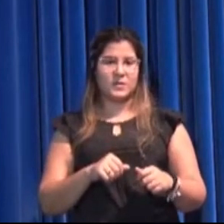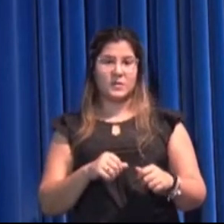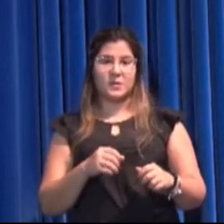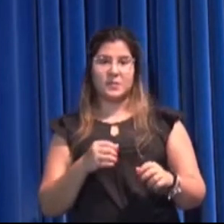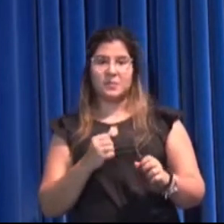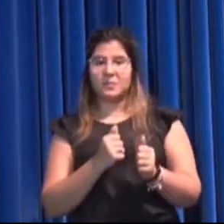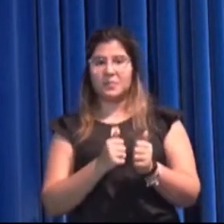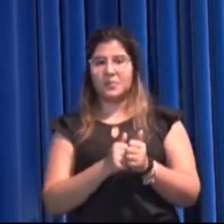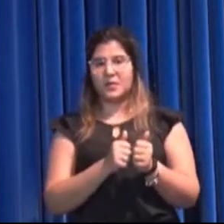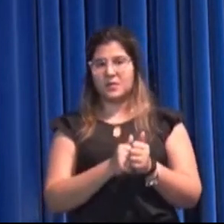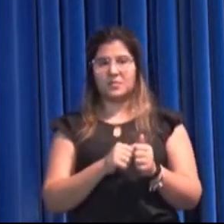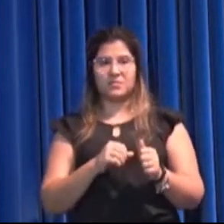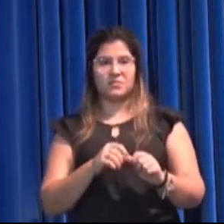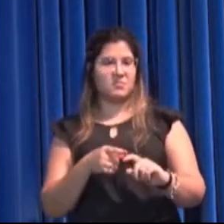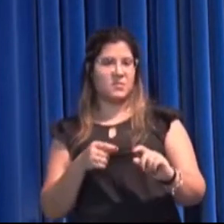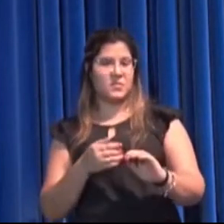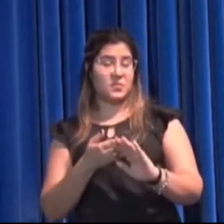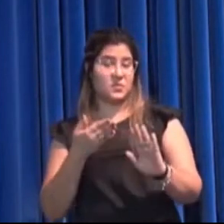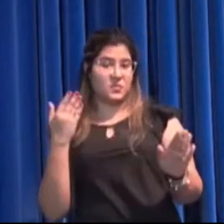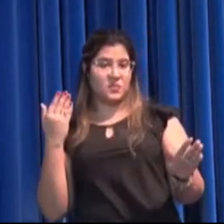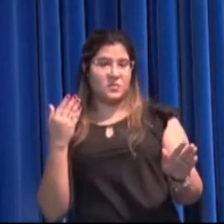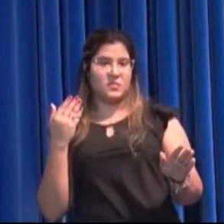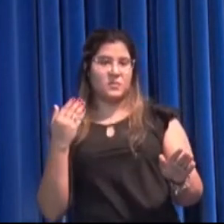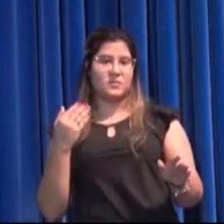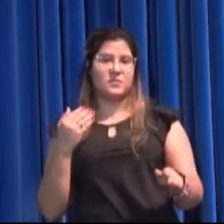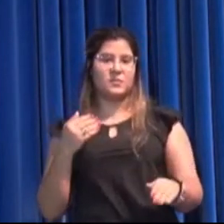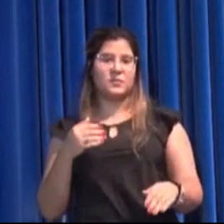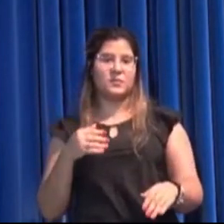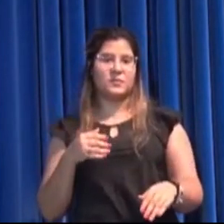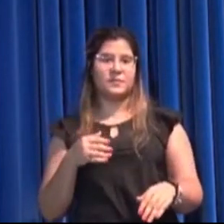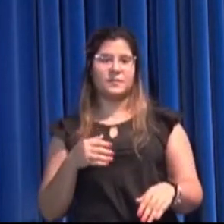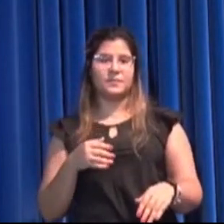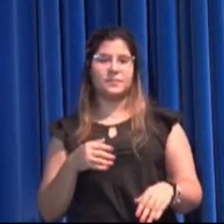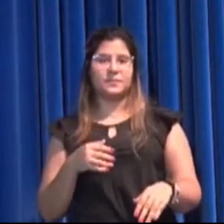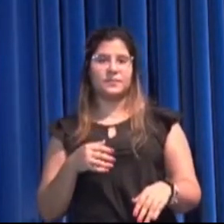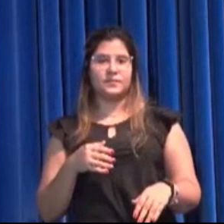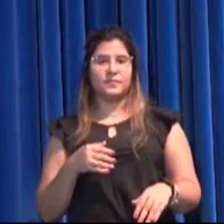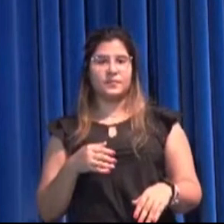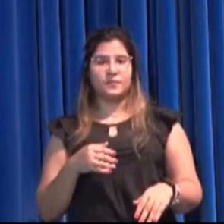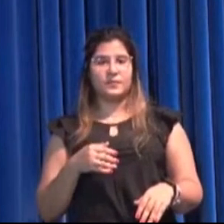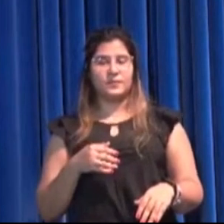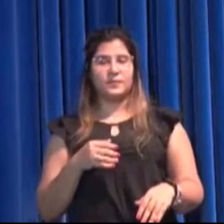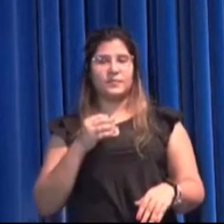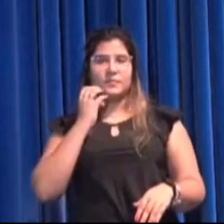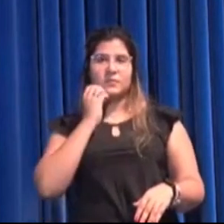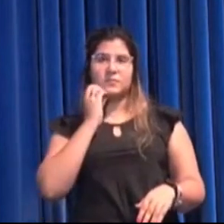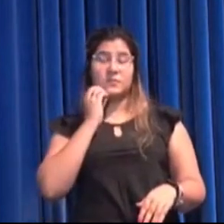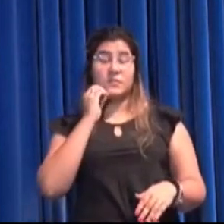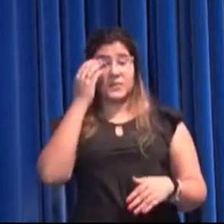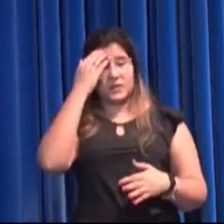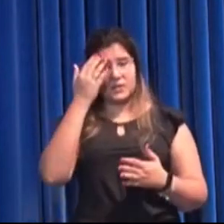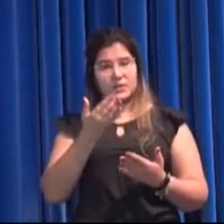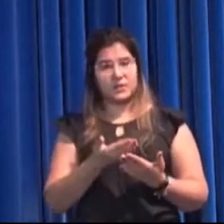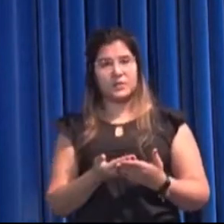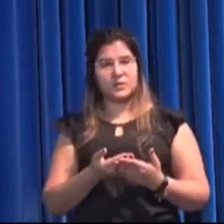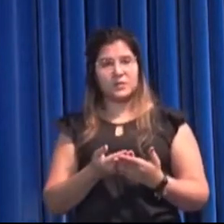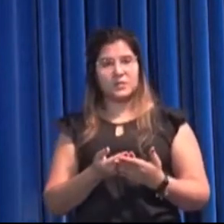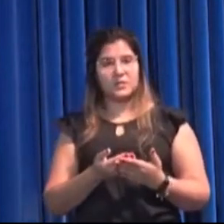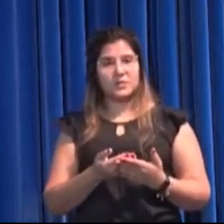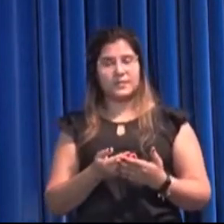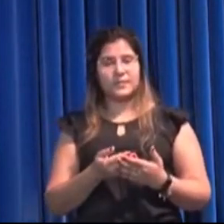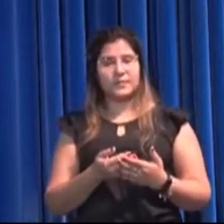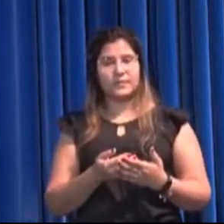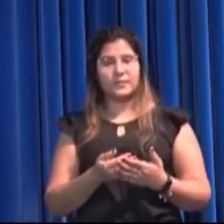terra aonde forem levados, caírem em si, e se converterem, e na terra do seu cativeiro